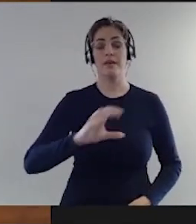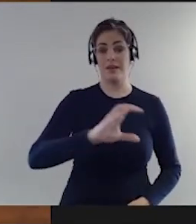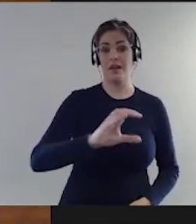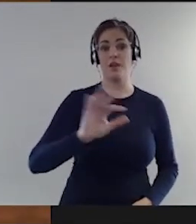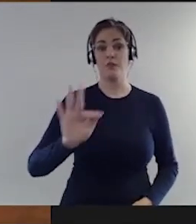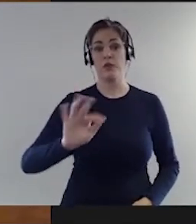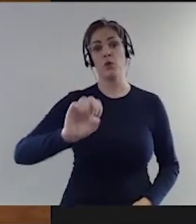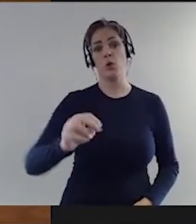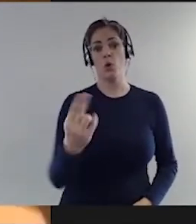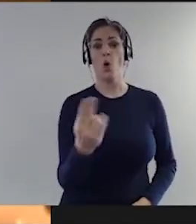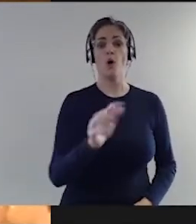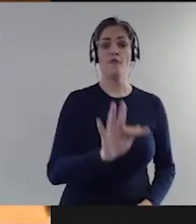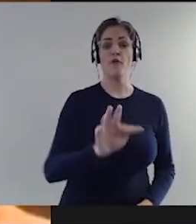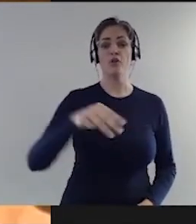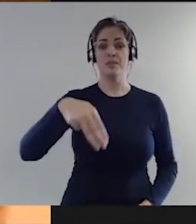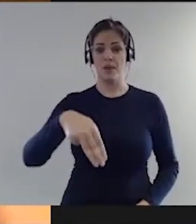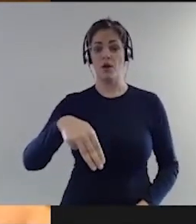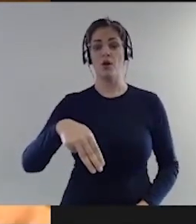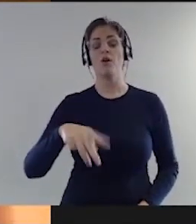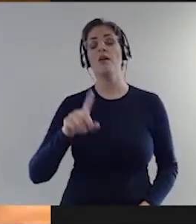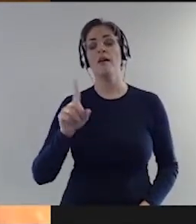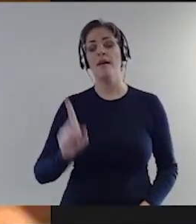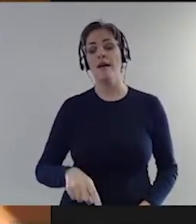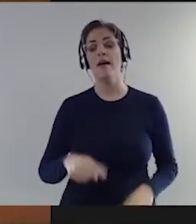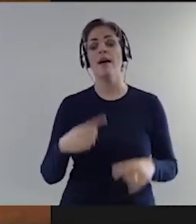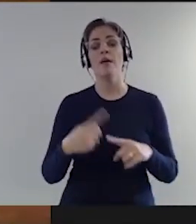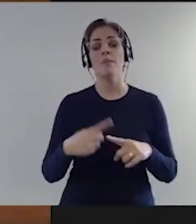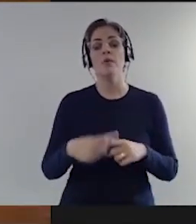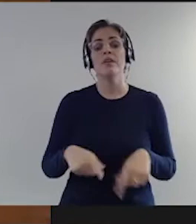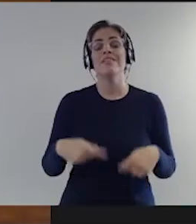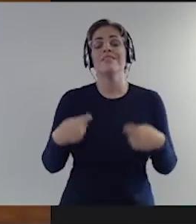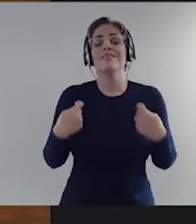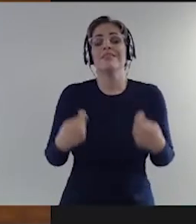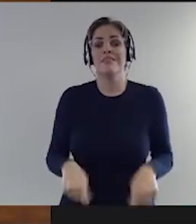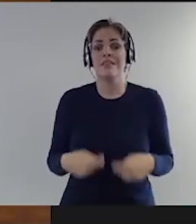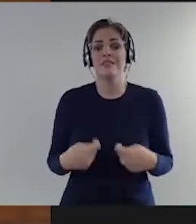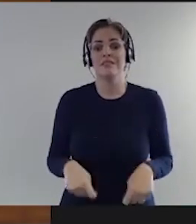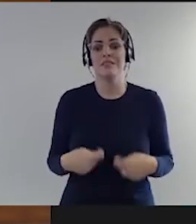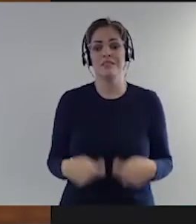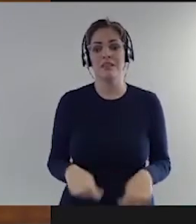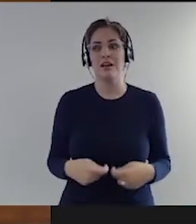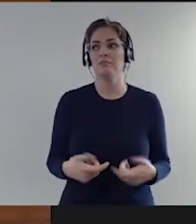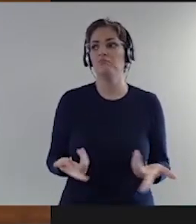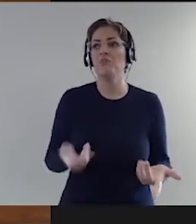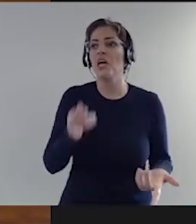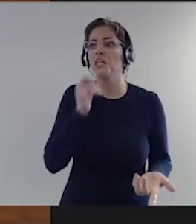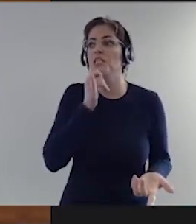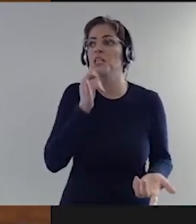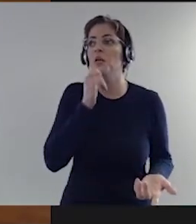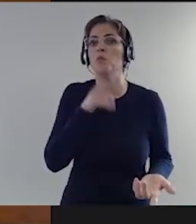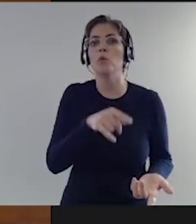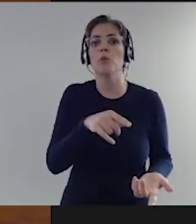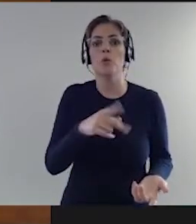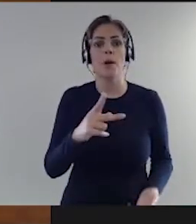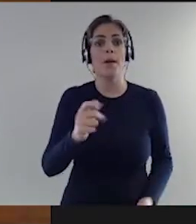de força maior verifica-se no fato necessário. A pandemia é o fato necessário, mas a regra